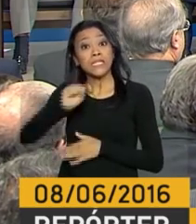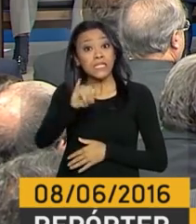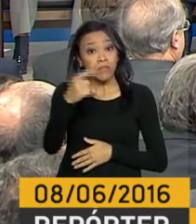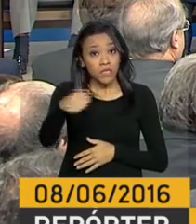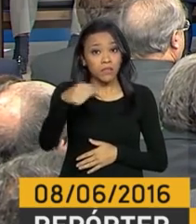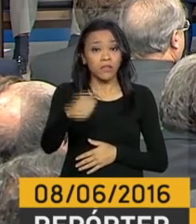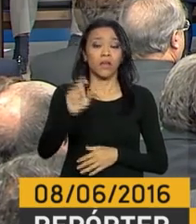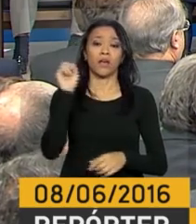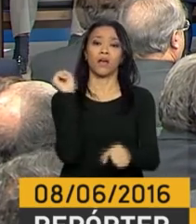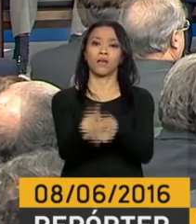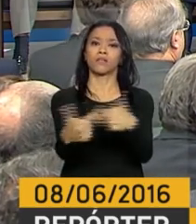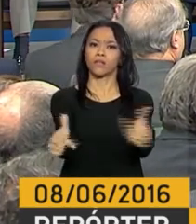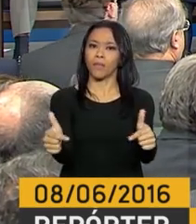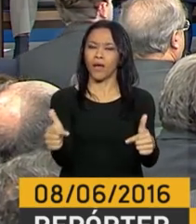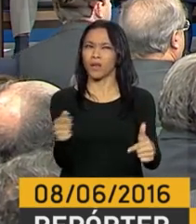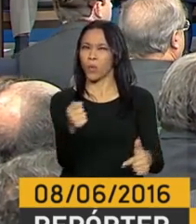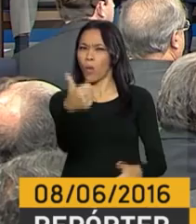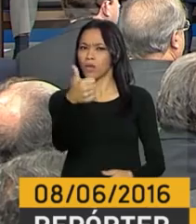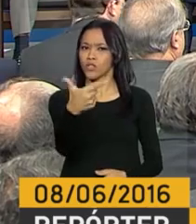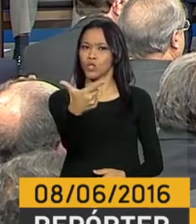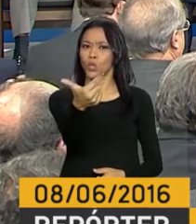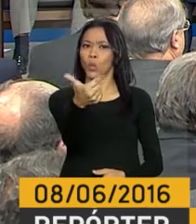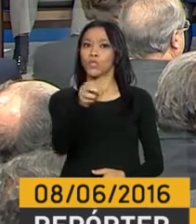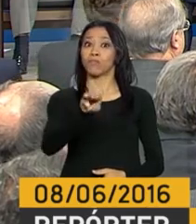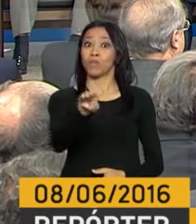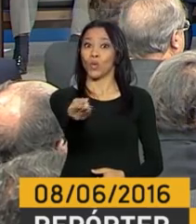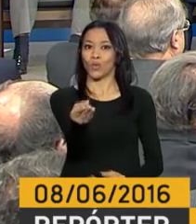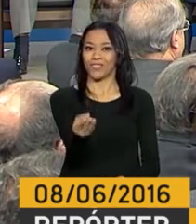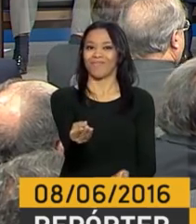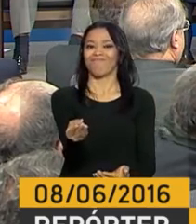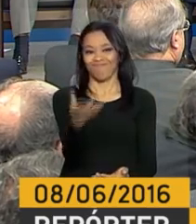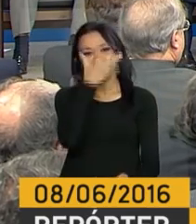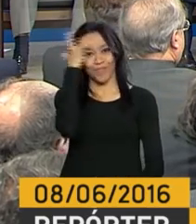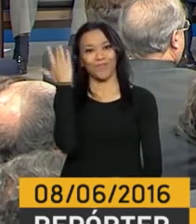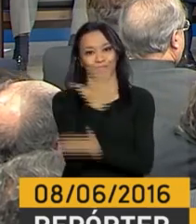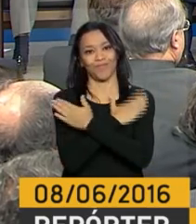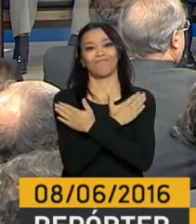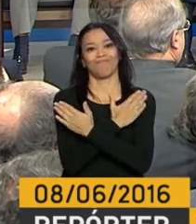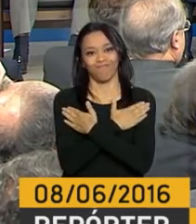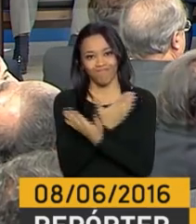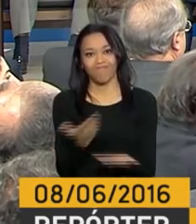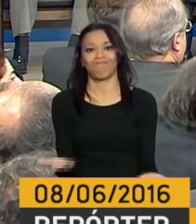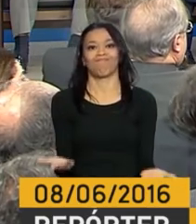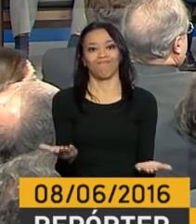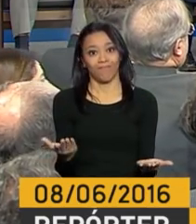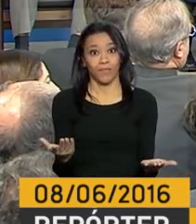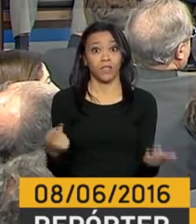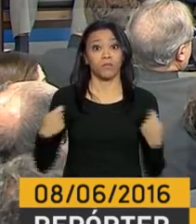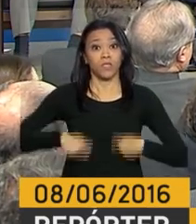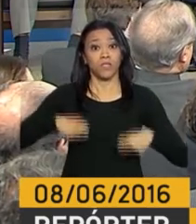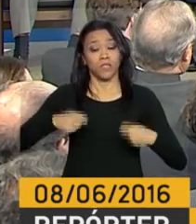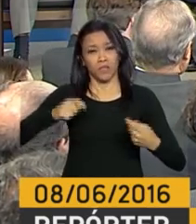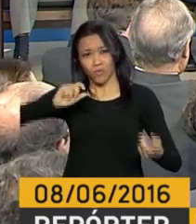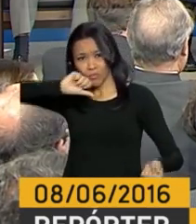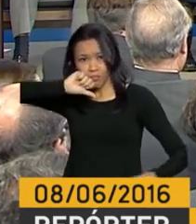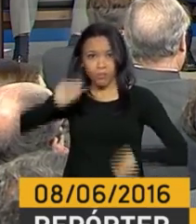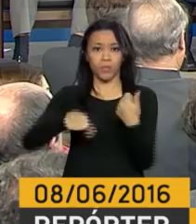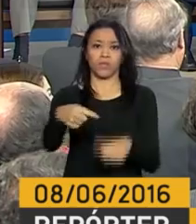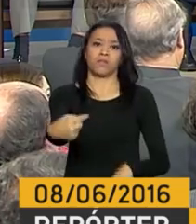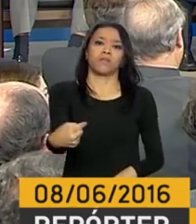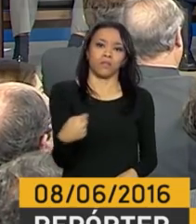estamos chegando aí a quase 12 milhões de desempregados se nós temos que temos a necessidade de inverter essa